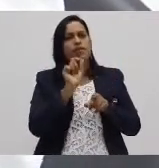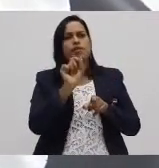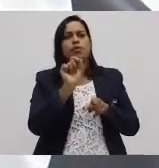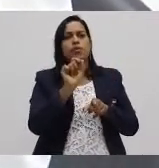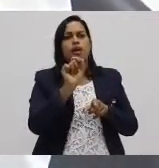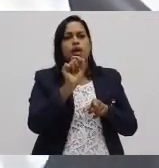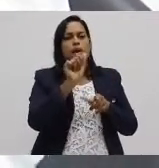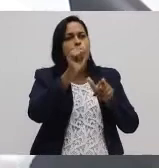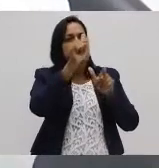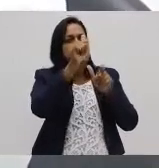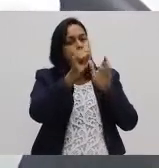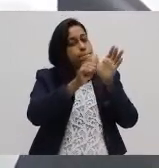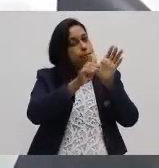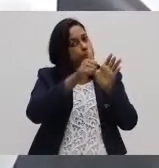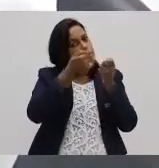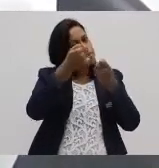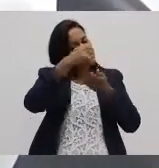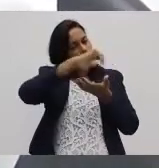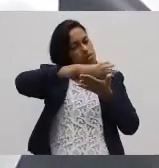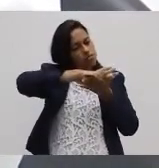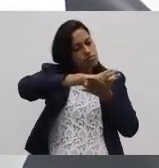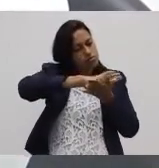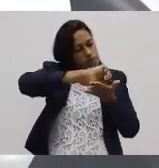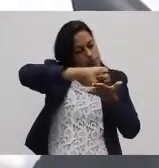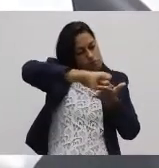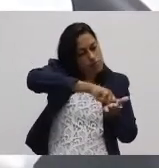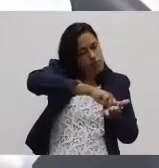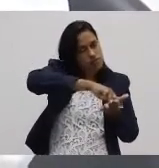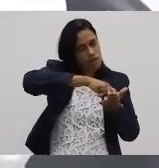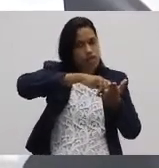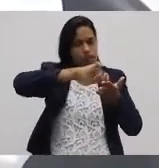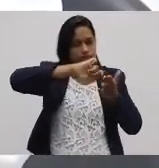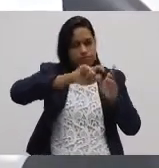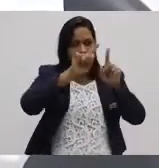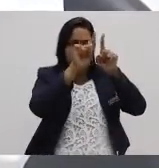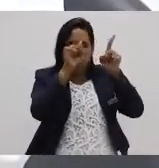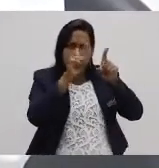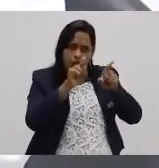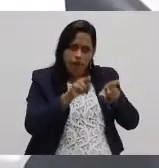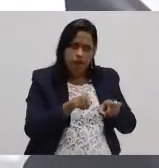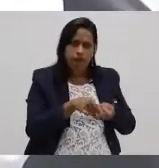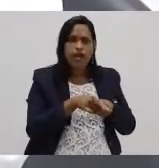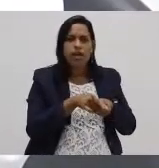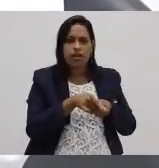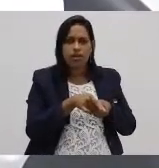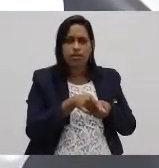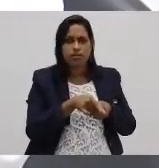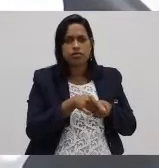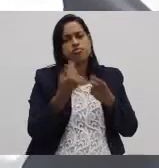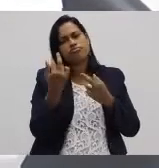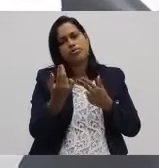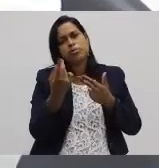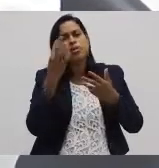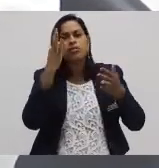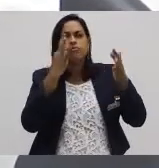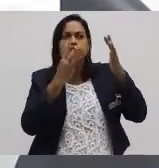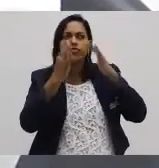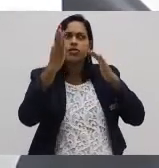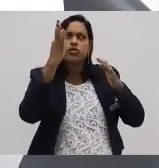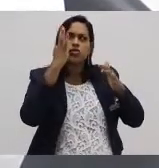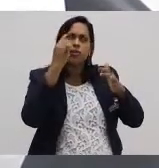ou que pode vir a travar o processo em algum canto, em algum momento da produção. Então, nessa filosofia, se